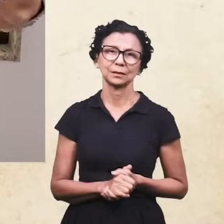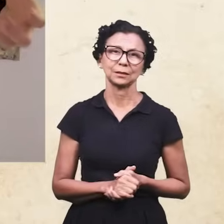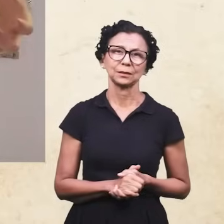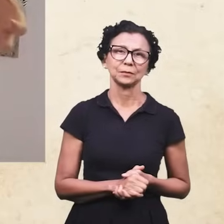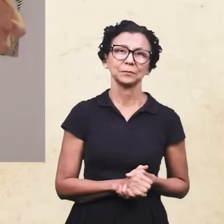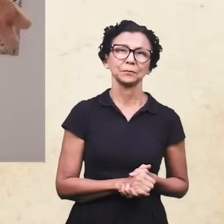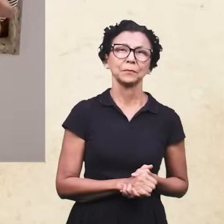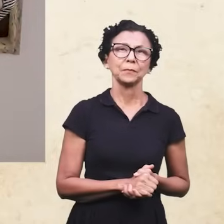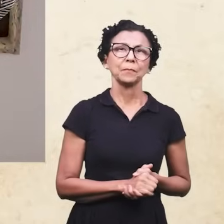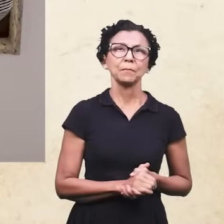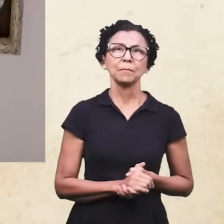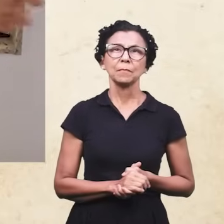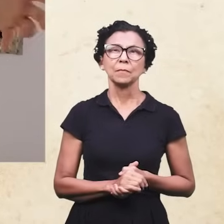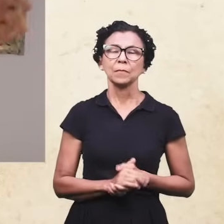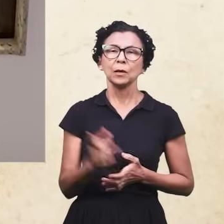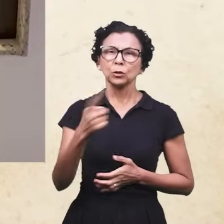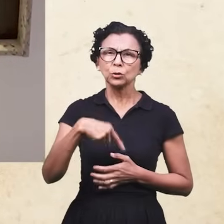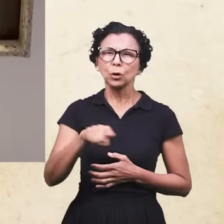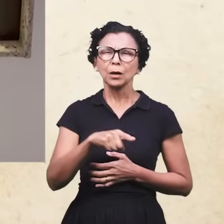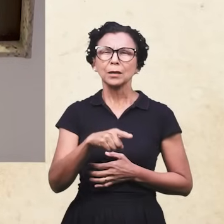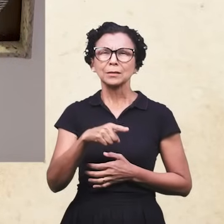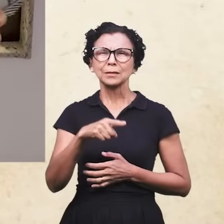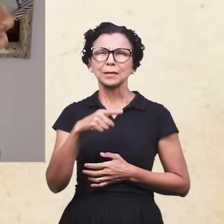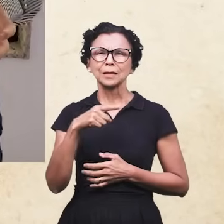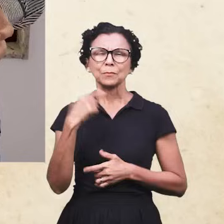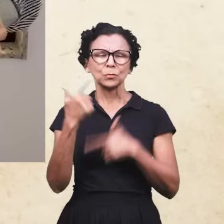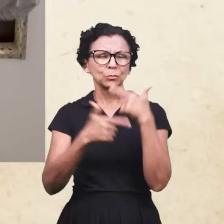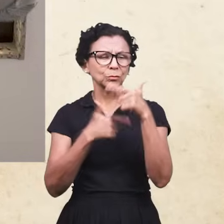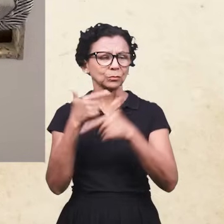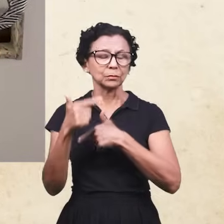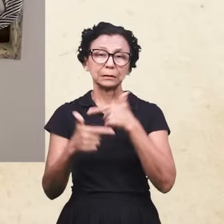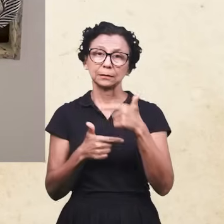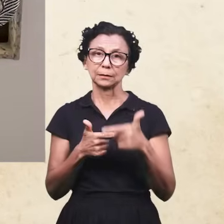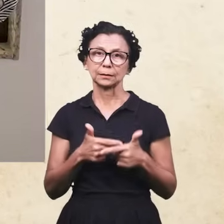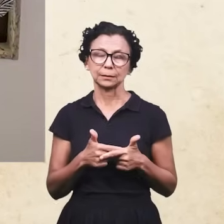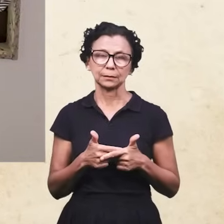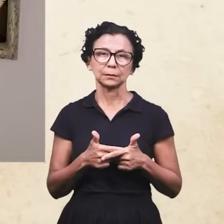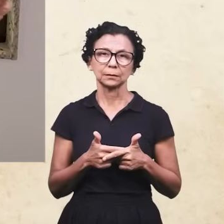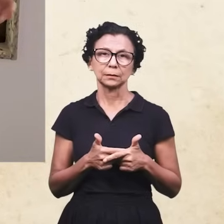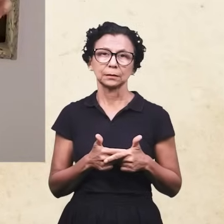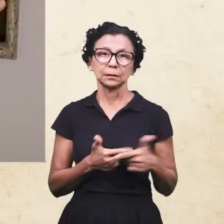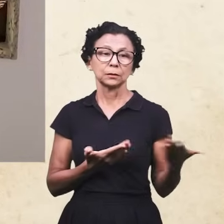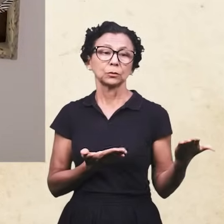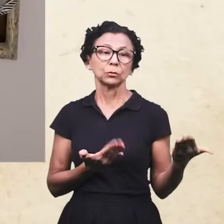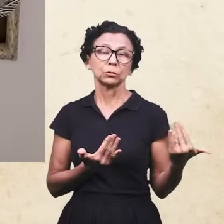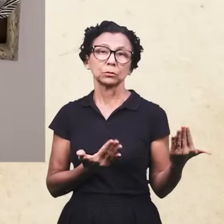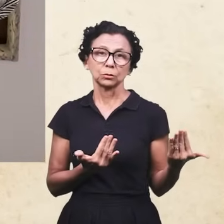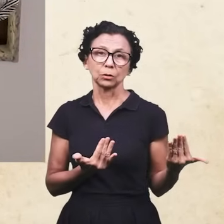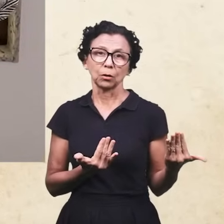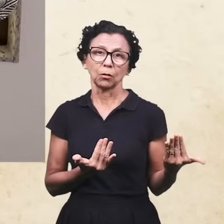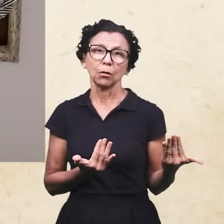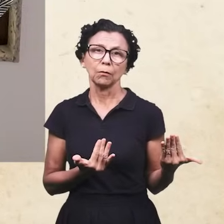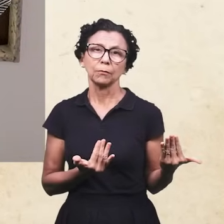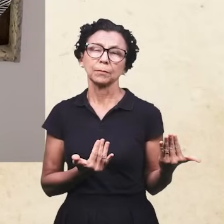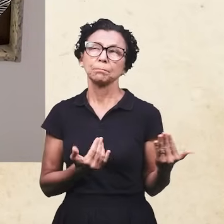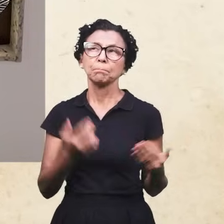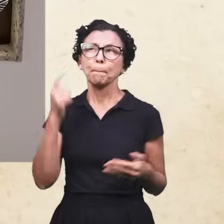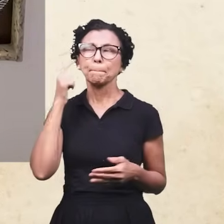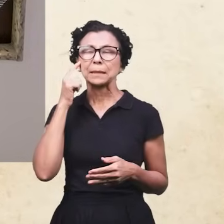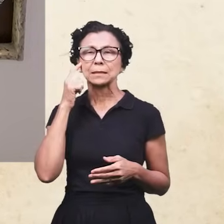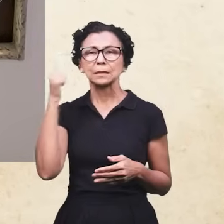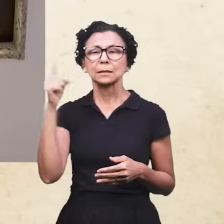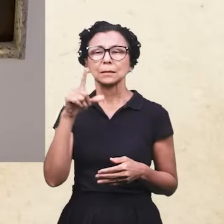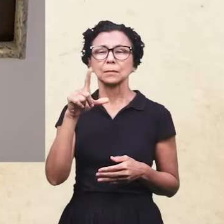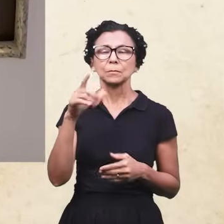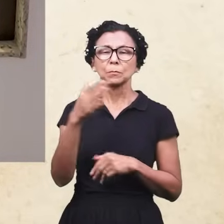Nós falamos assim, mas todos nós temos os nossos conflitos. O jovem, no momento onde está buscando uma